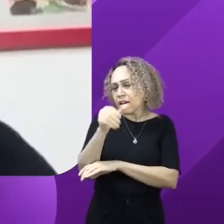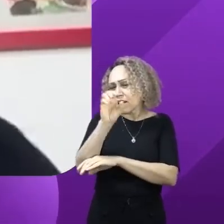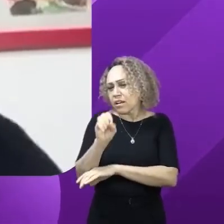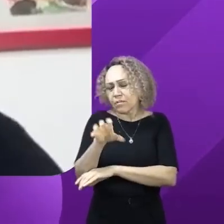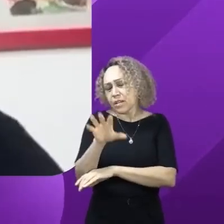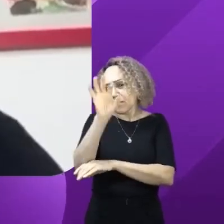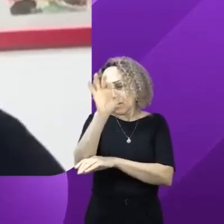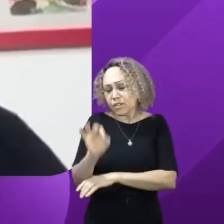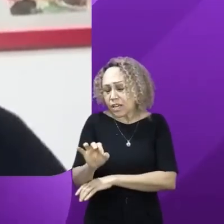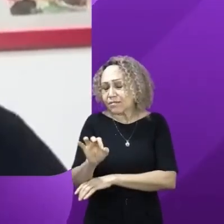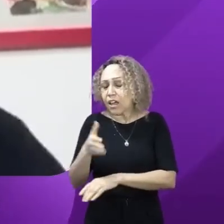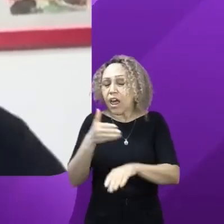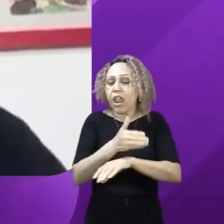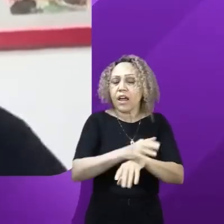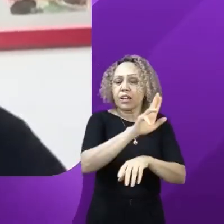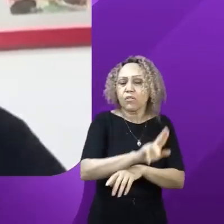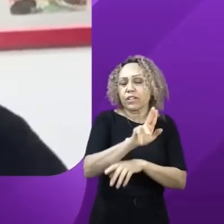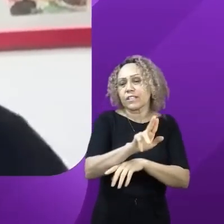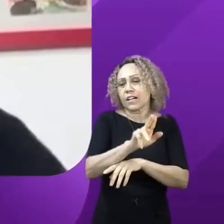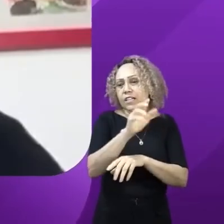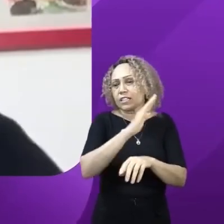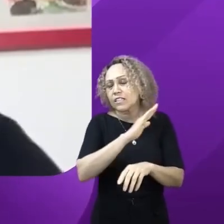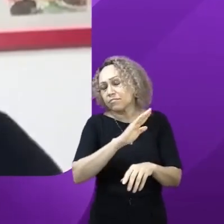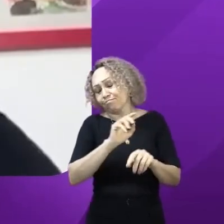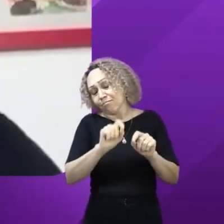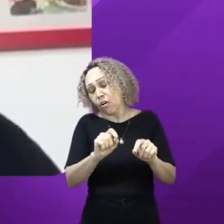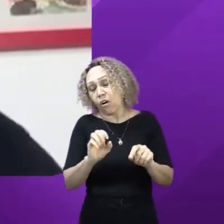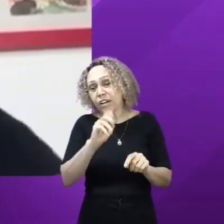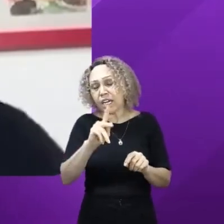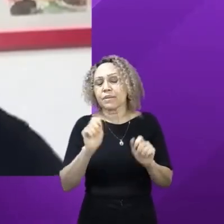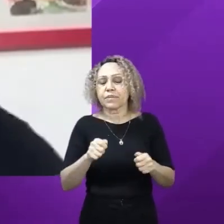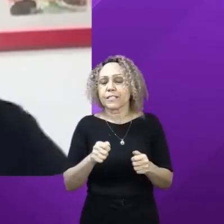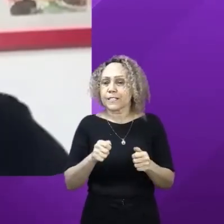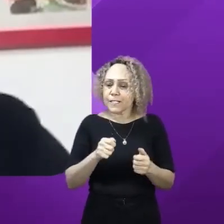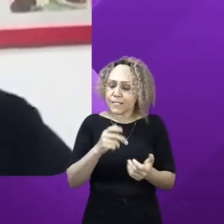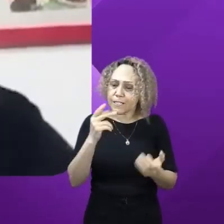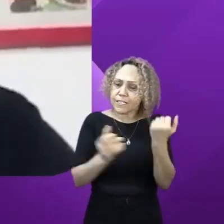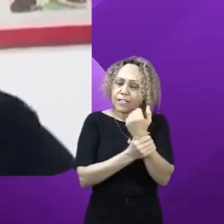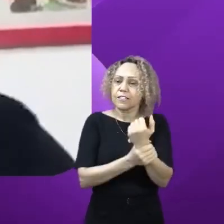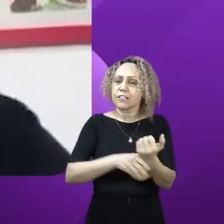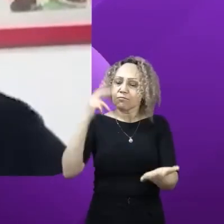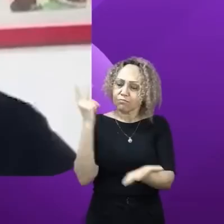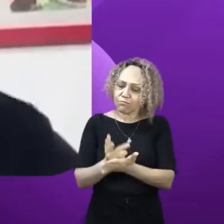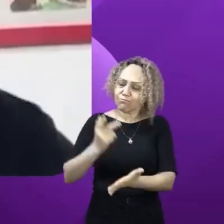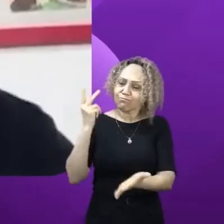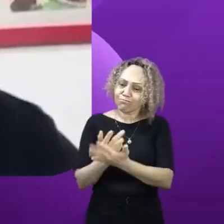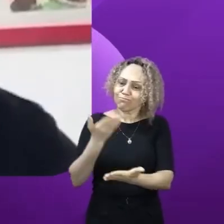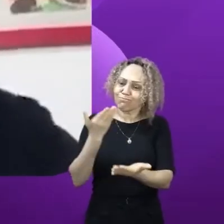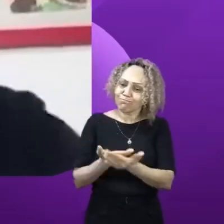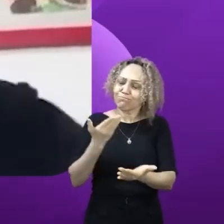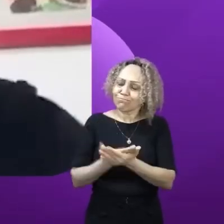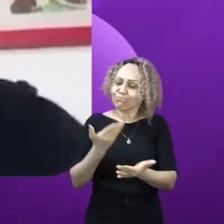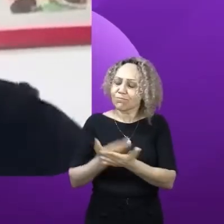porque, como diz Luiz Inácio, é oportunidades. A gente tem que dar oportunidade para essa pessoa conseguir ter uma vida